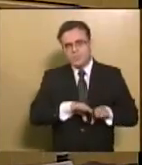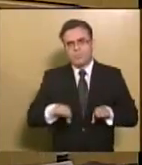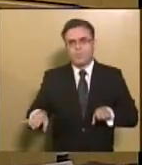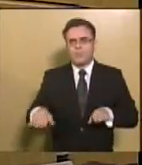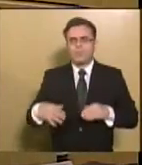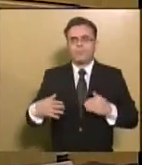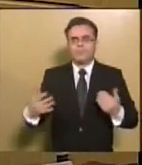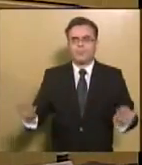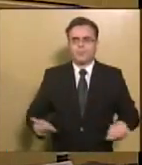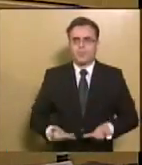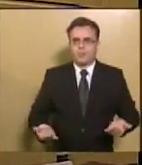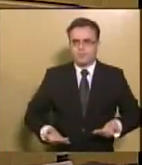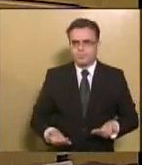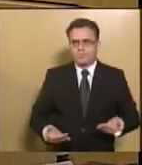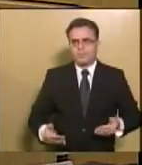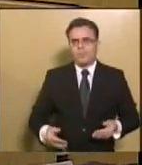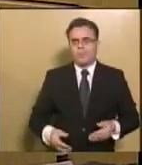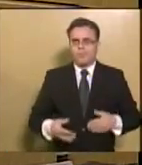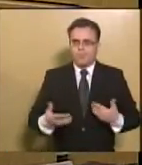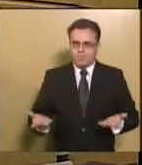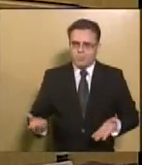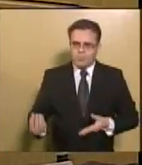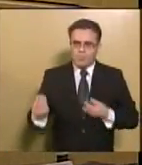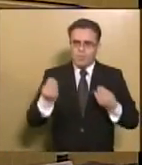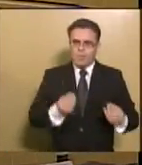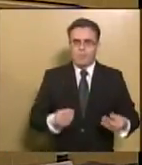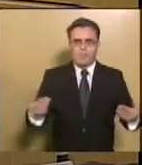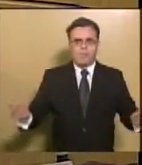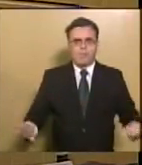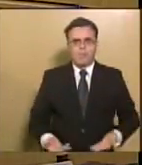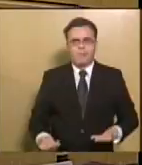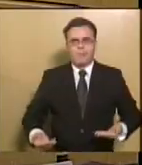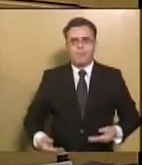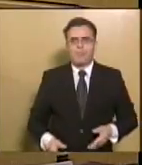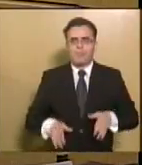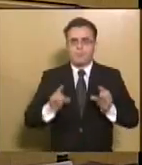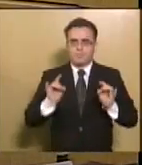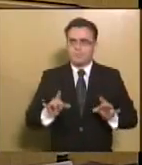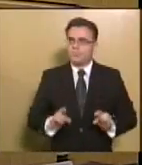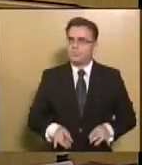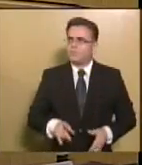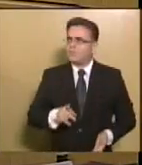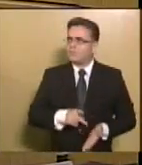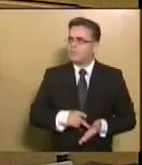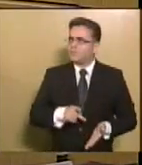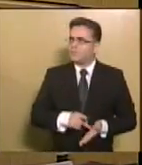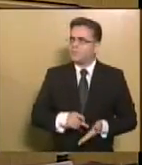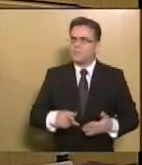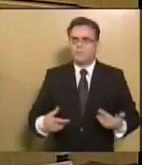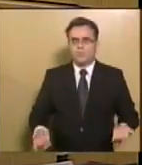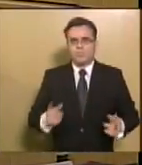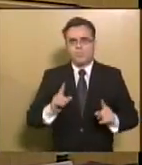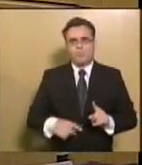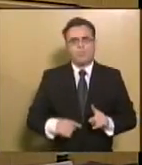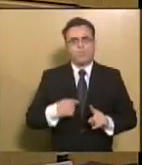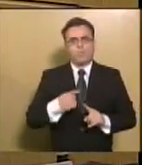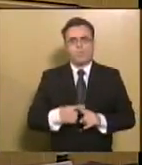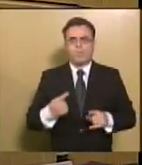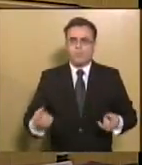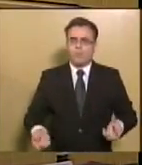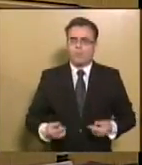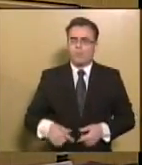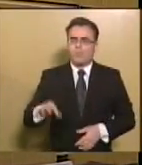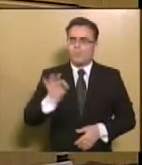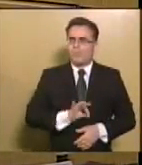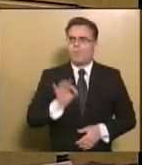presente hoje aos sergipanos. Mas acho que é um presente de grego, deputado Pastor Antônio. Aumento da tarifa